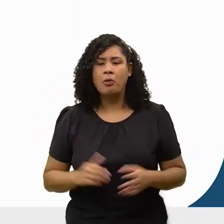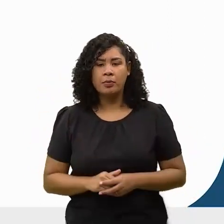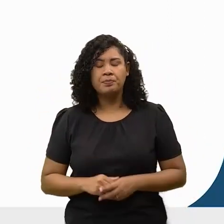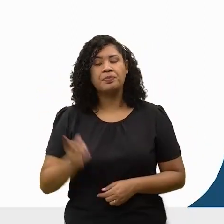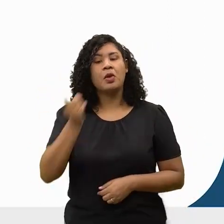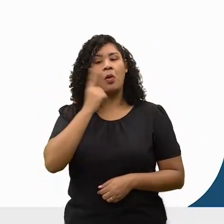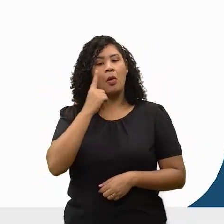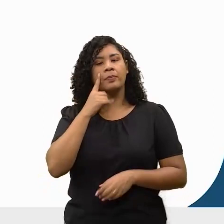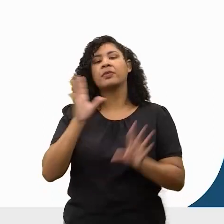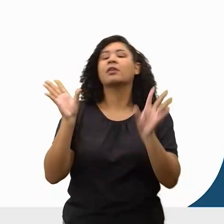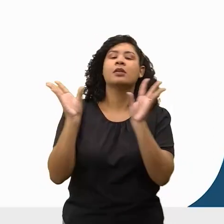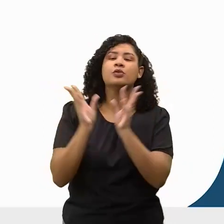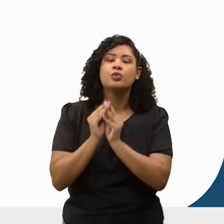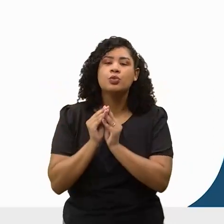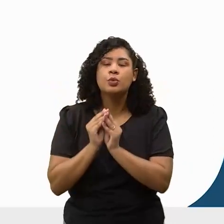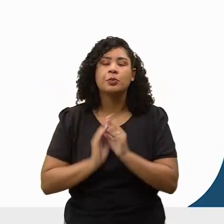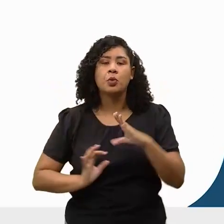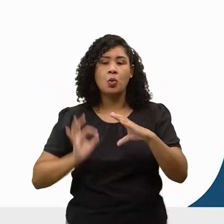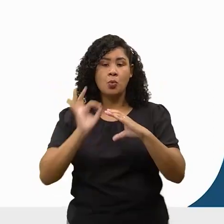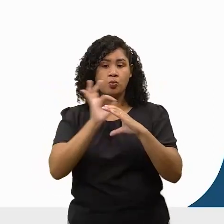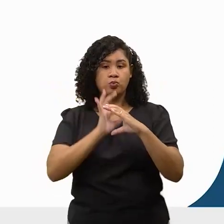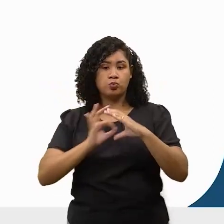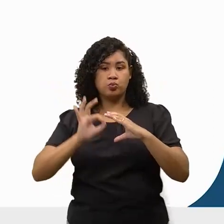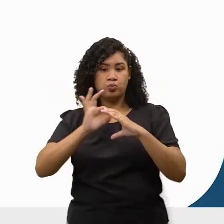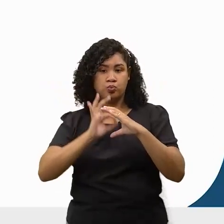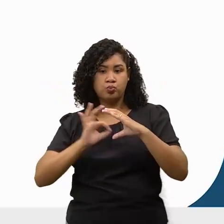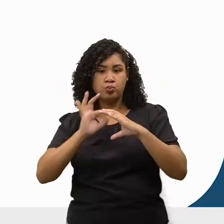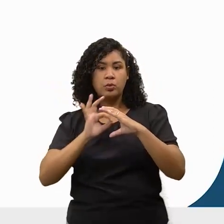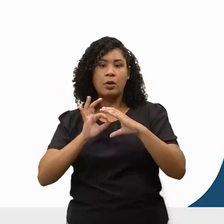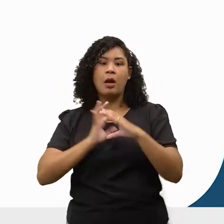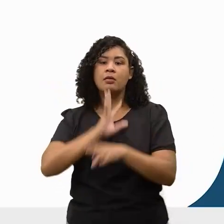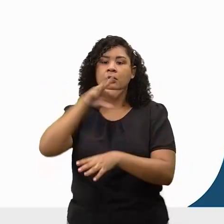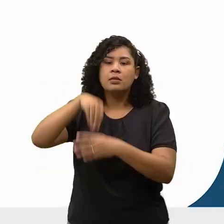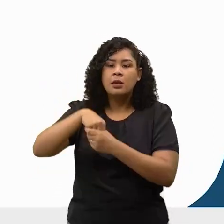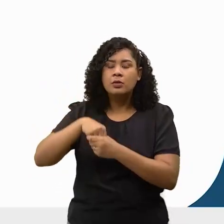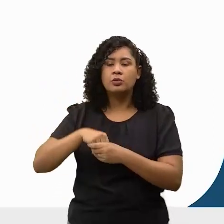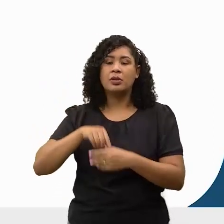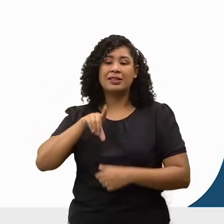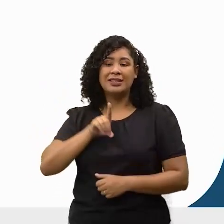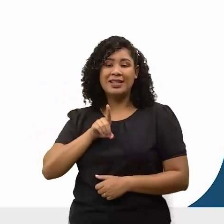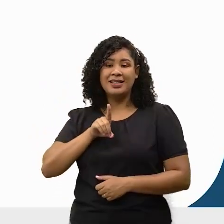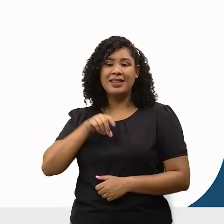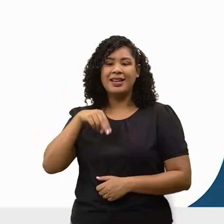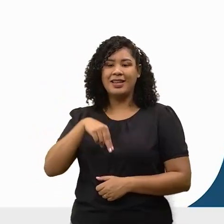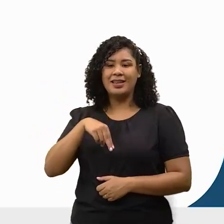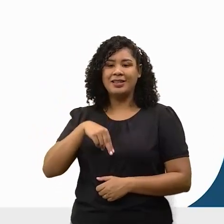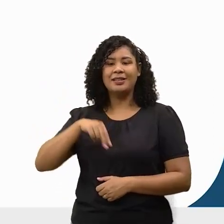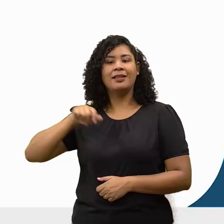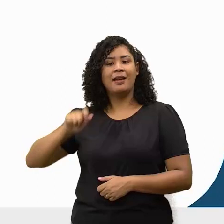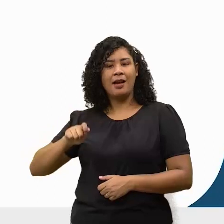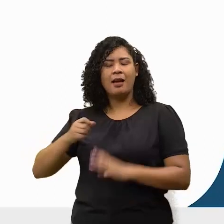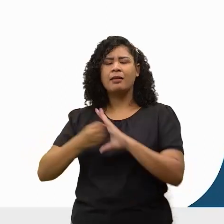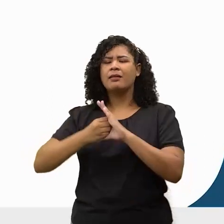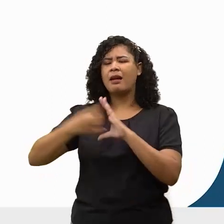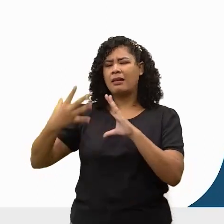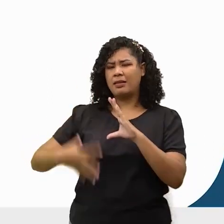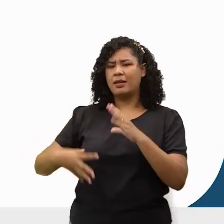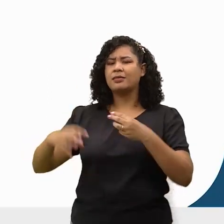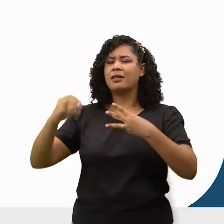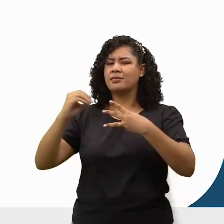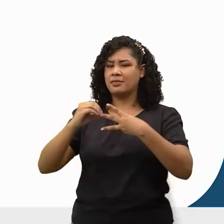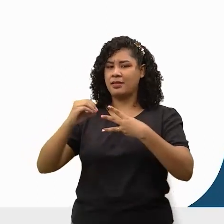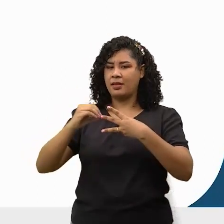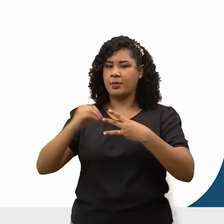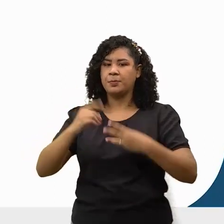pessoal, o núcleo ele armazena o DNA, ou seja, guarda as características da célula. Os